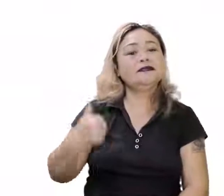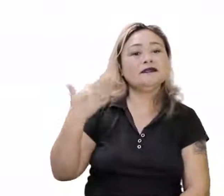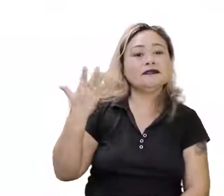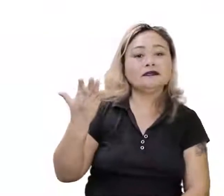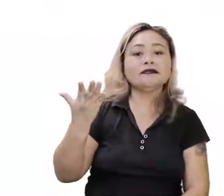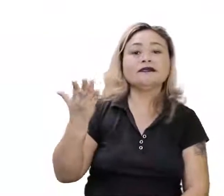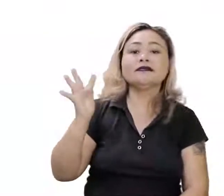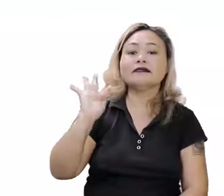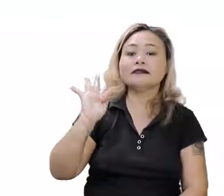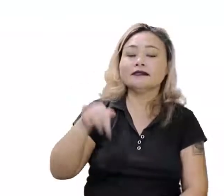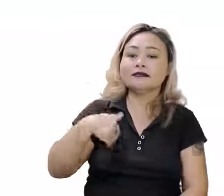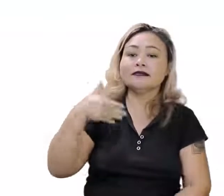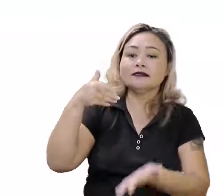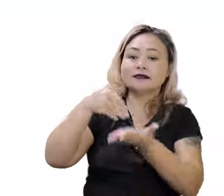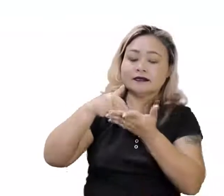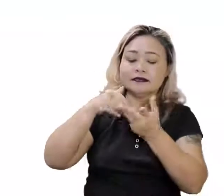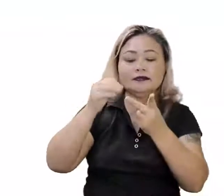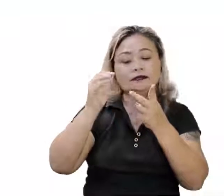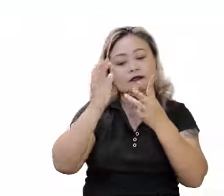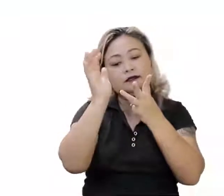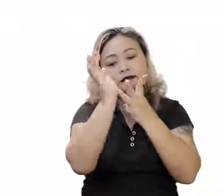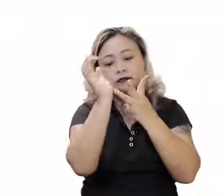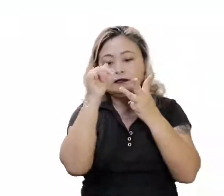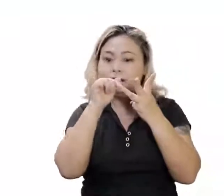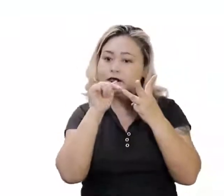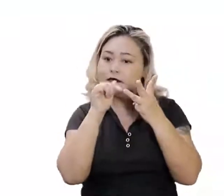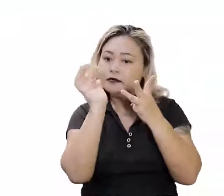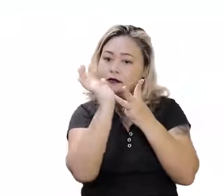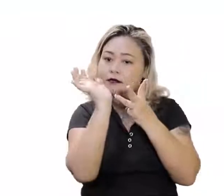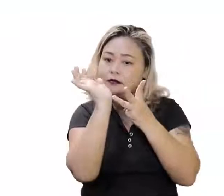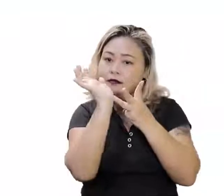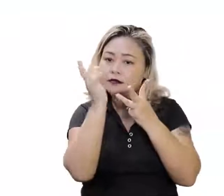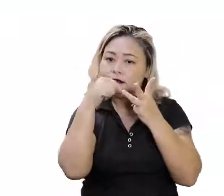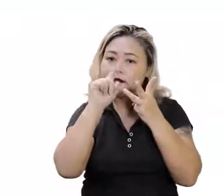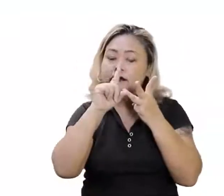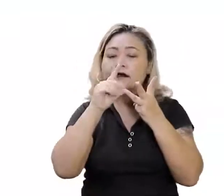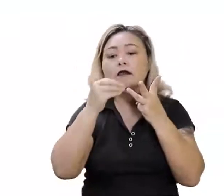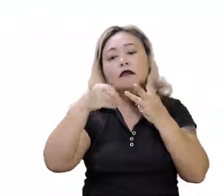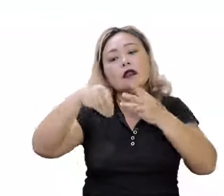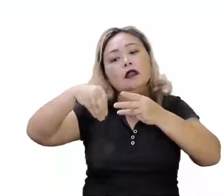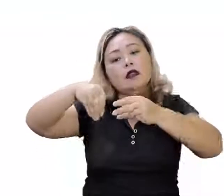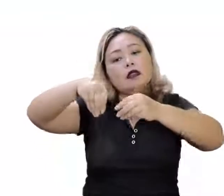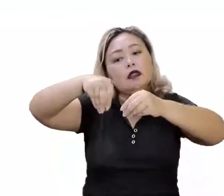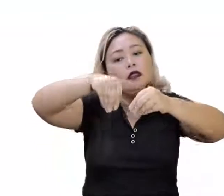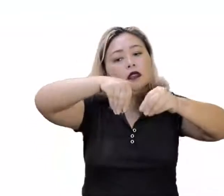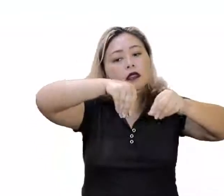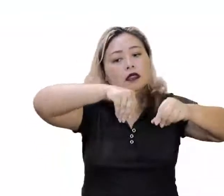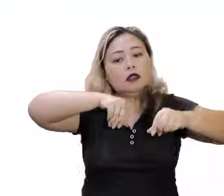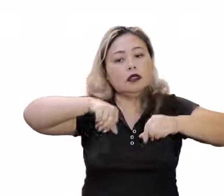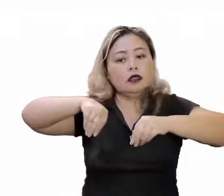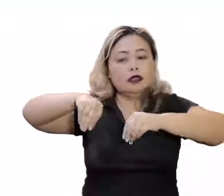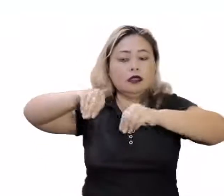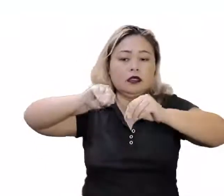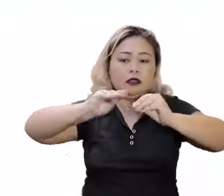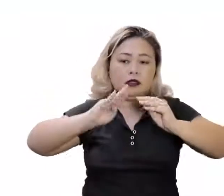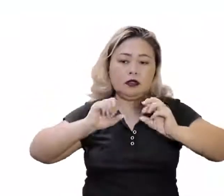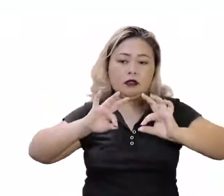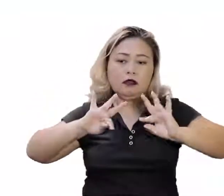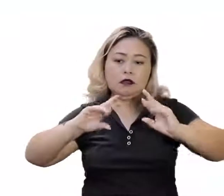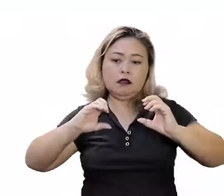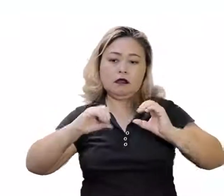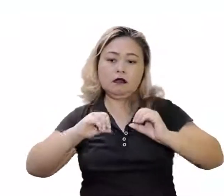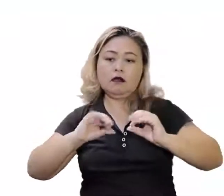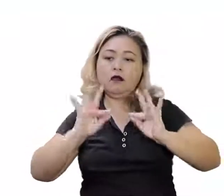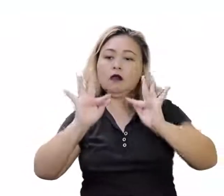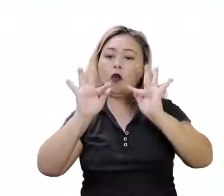lá. Por fim, na última fase trófica da cadeia alimentar estão os famosos, as bactérias e